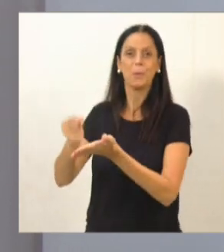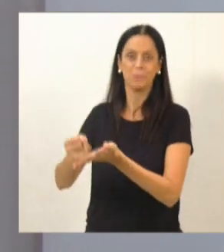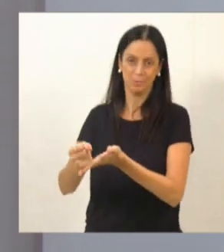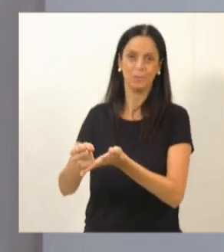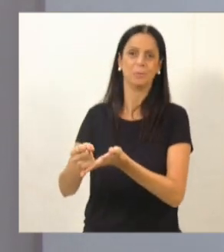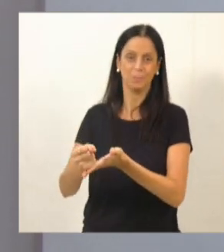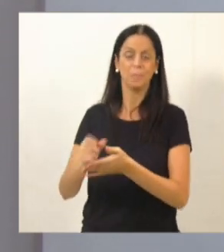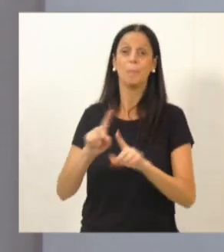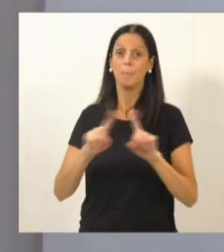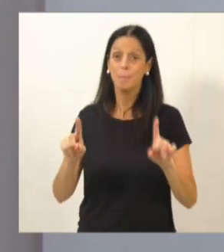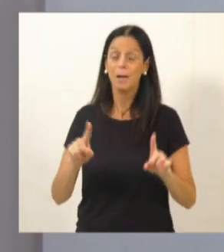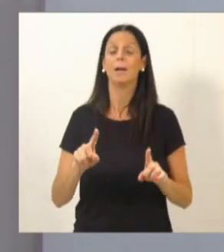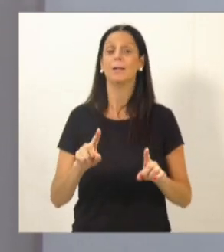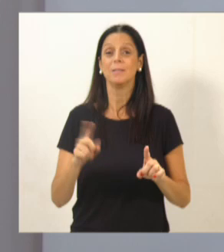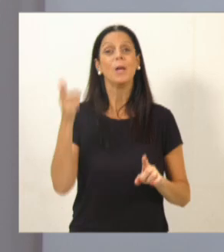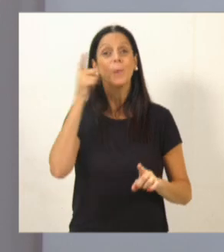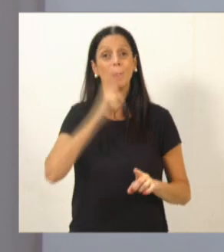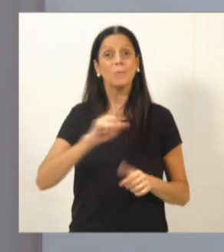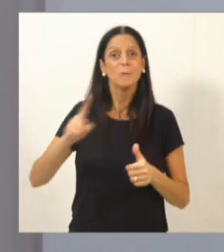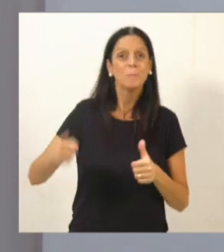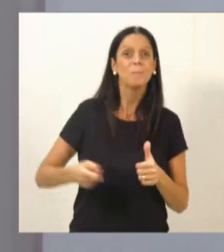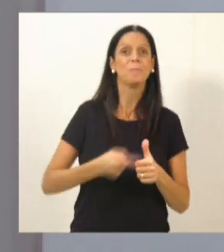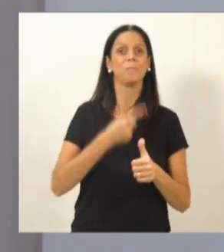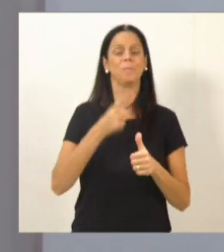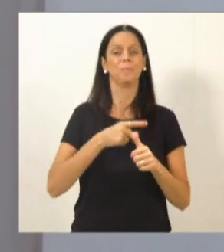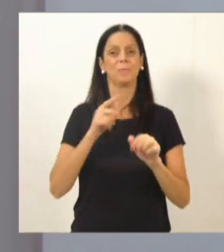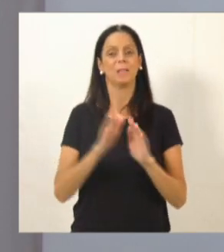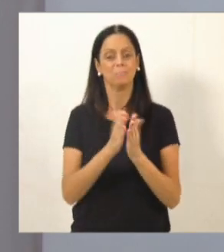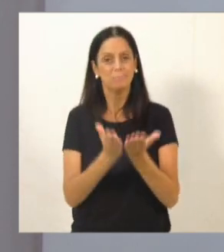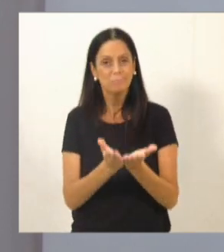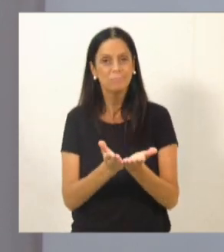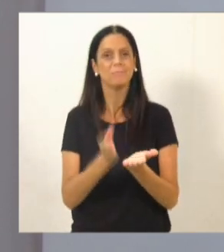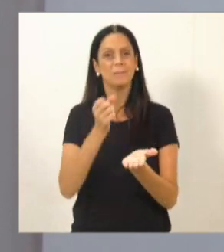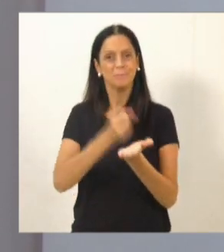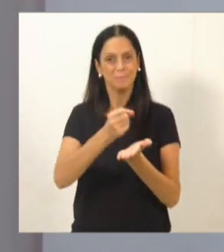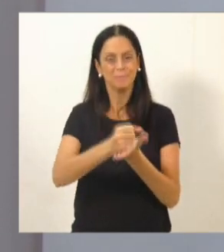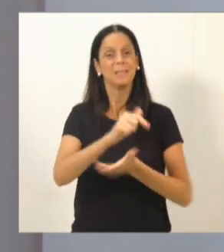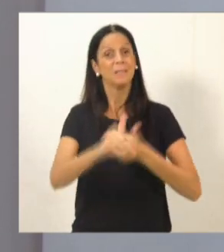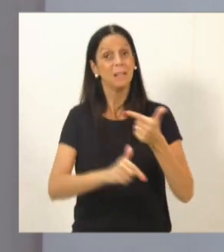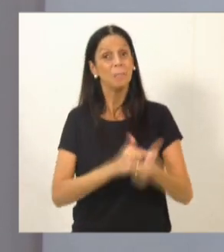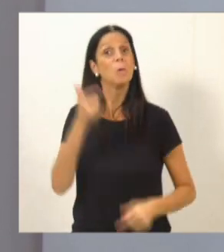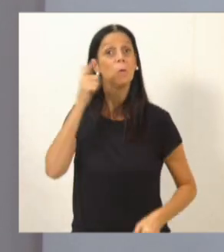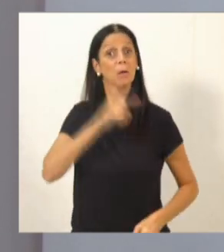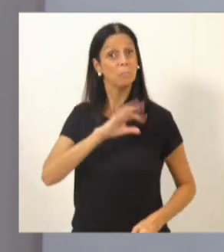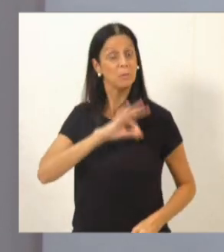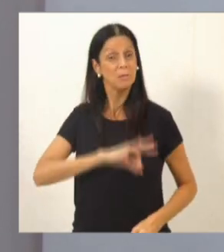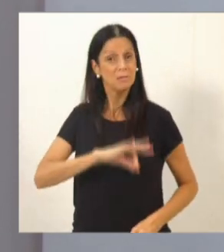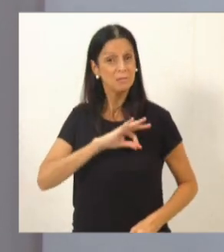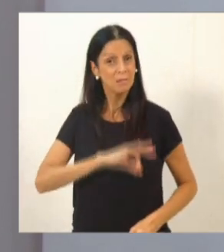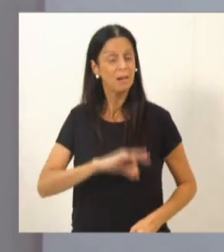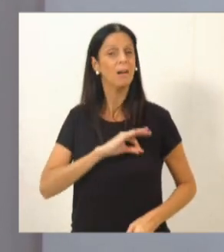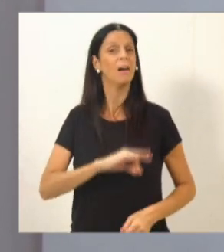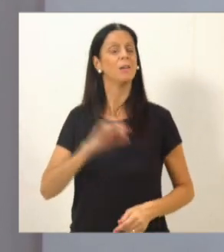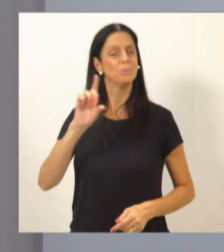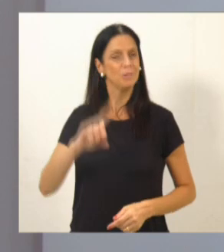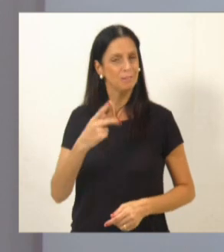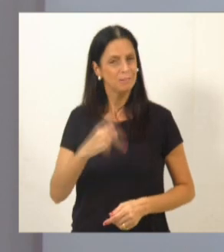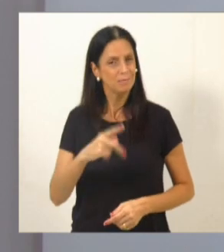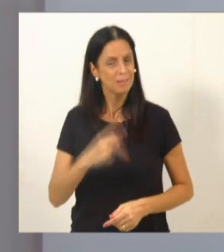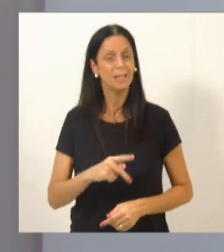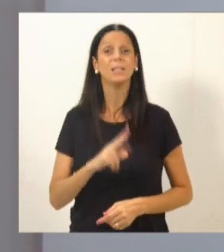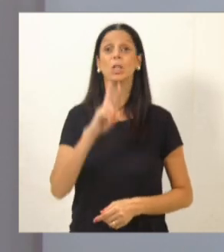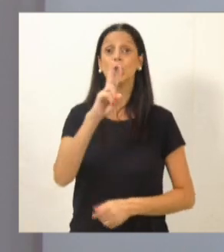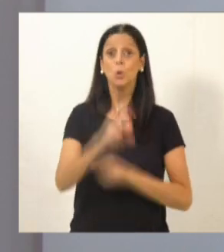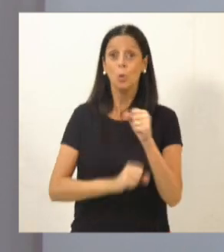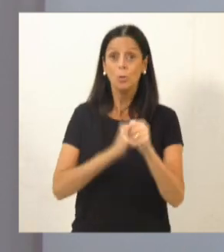primeiro registro em carteira, vão receber o seu salário, vão receber os seus encargos e vão ficar 2 anos